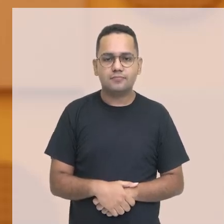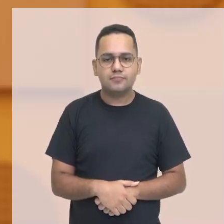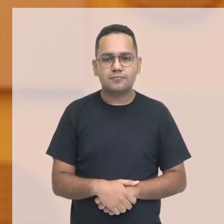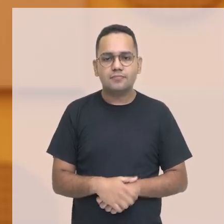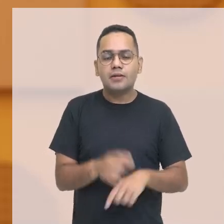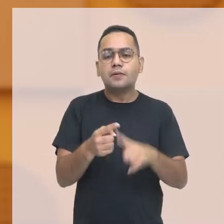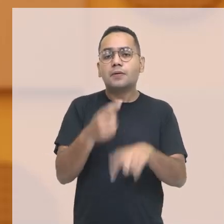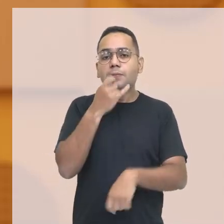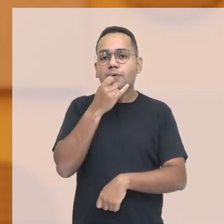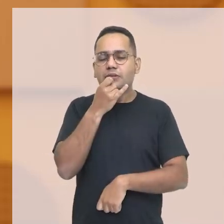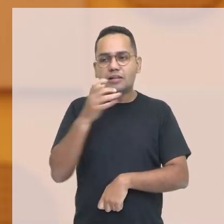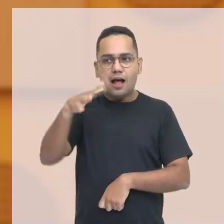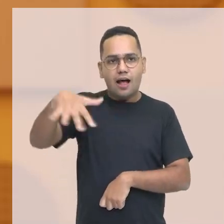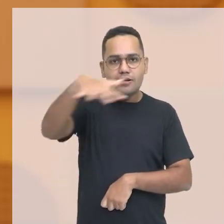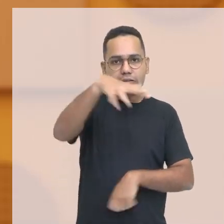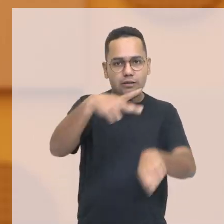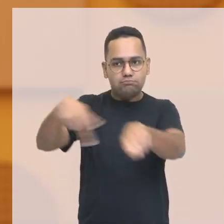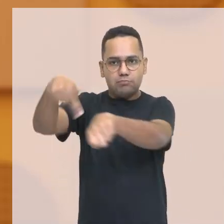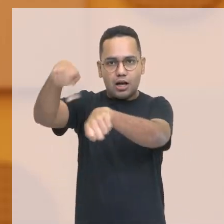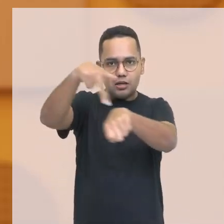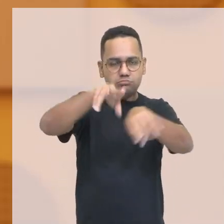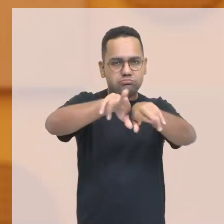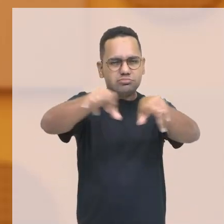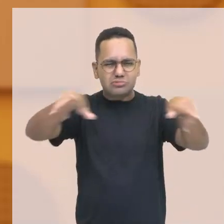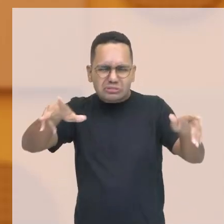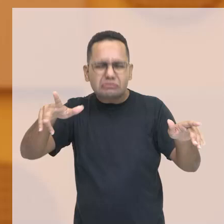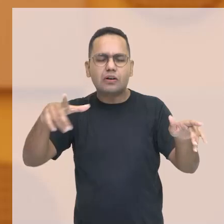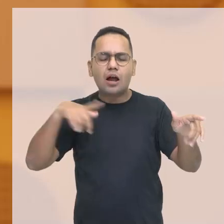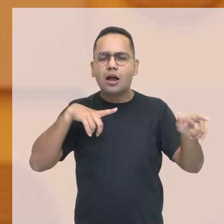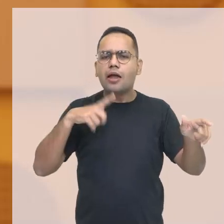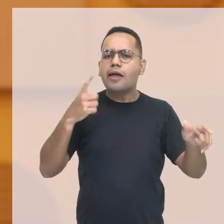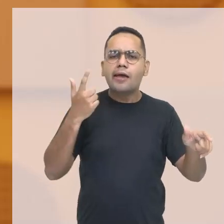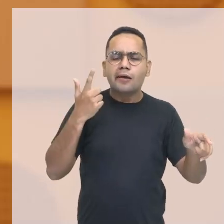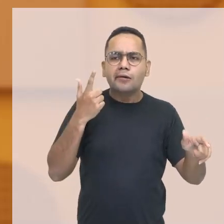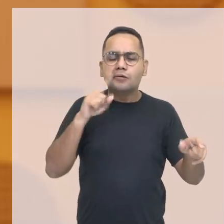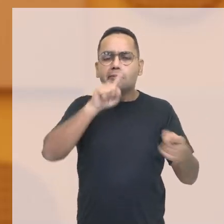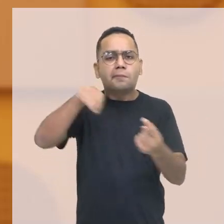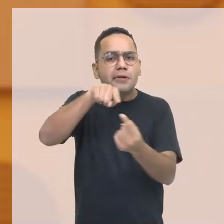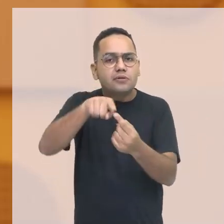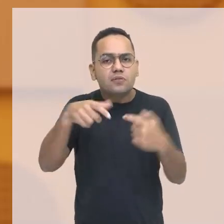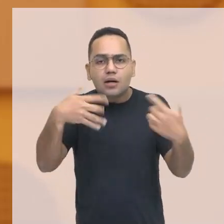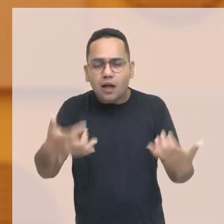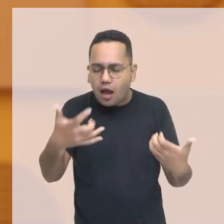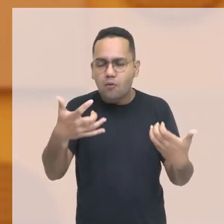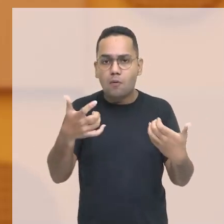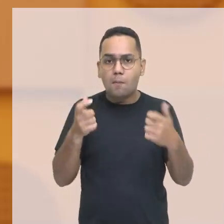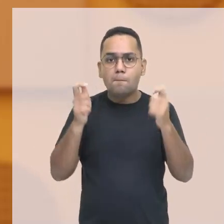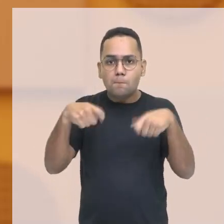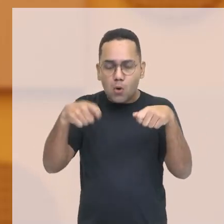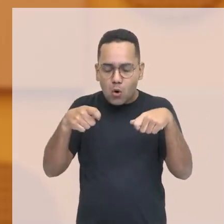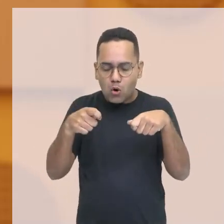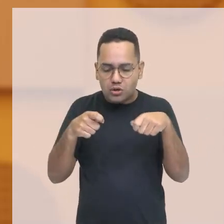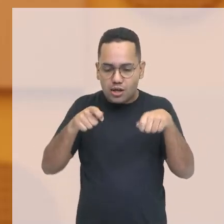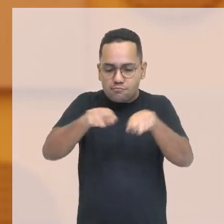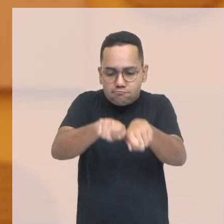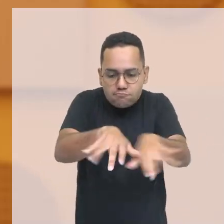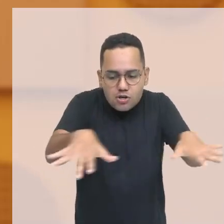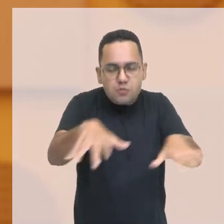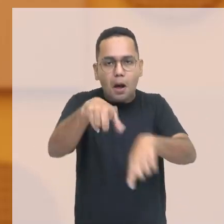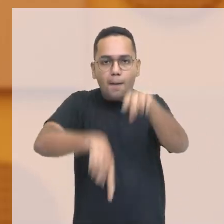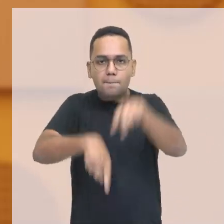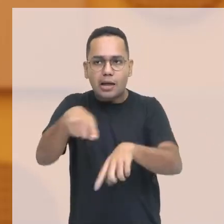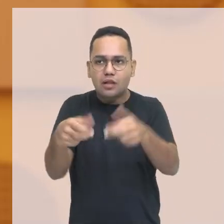novas áreas de influência, novas colônias, novos territórios para apossar-se, para apoderar-se. Então